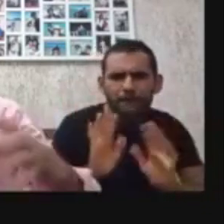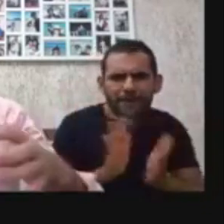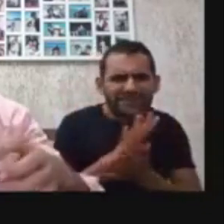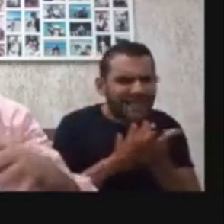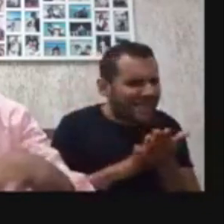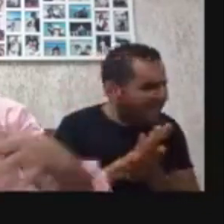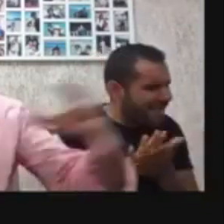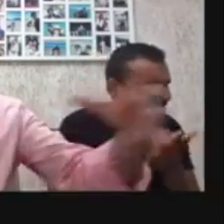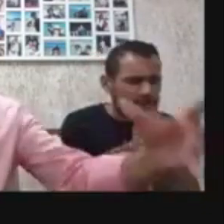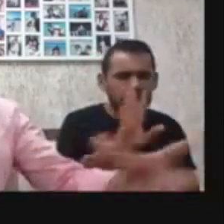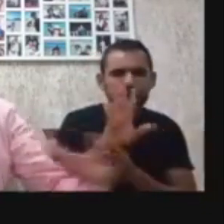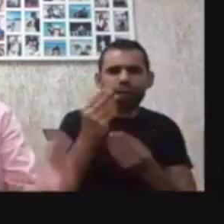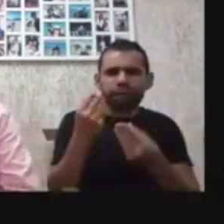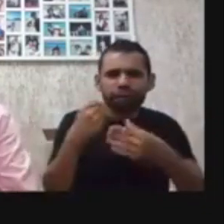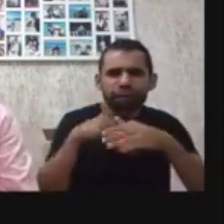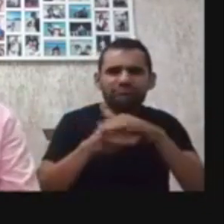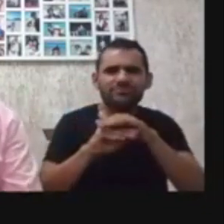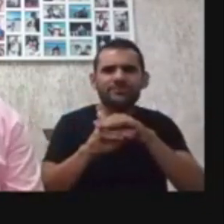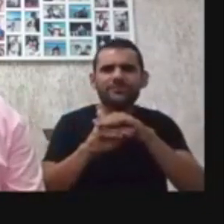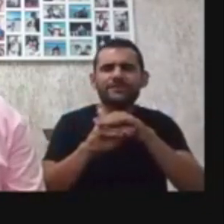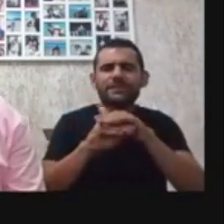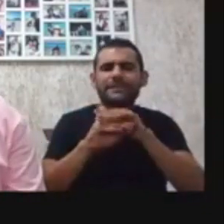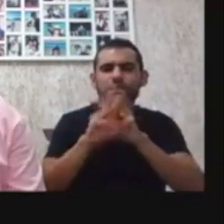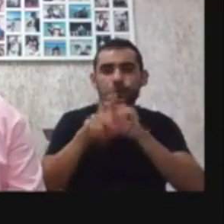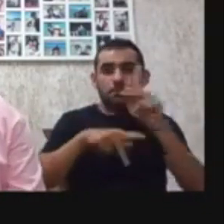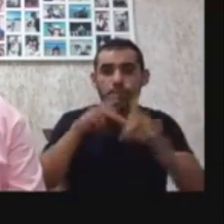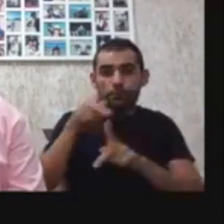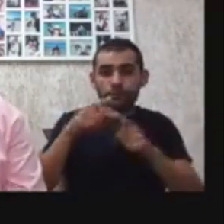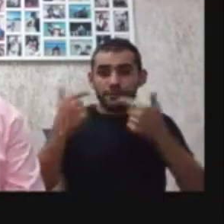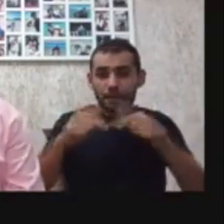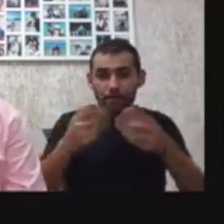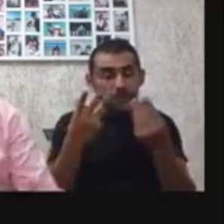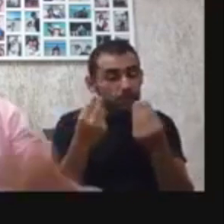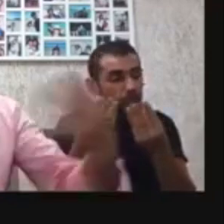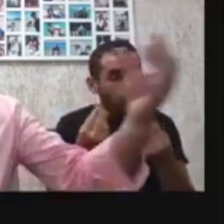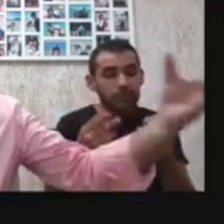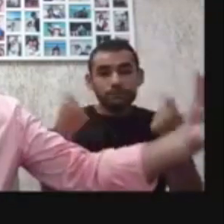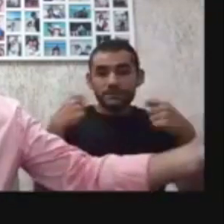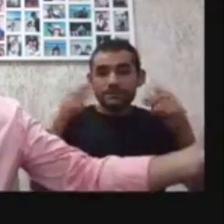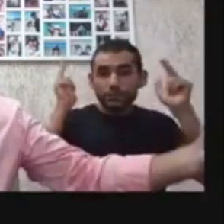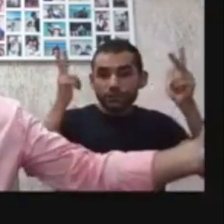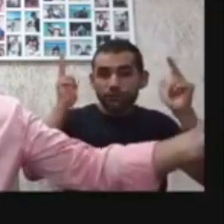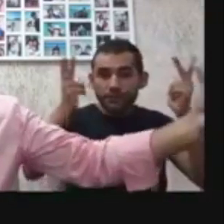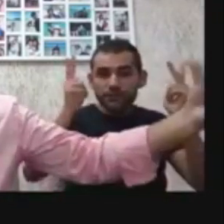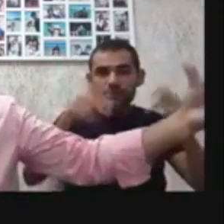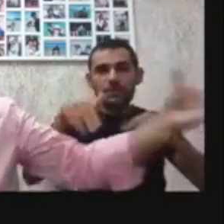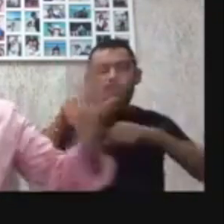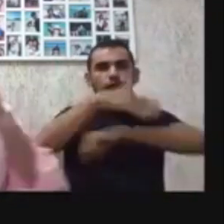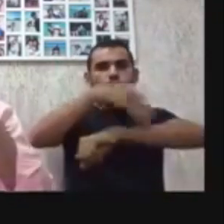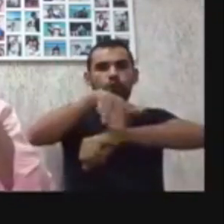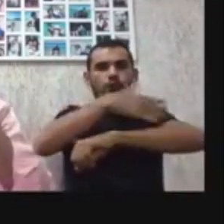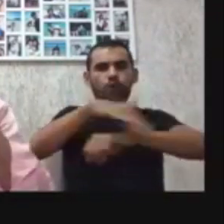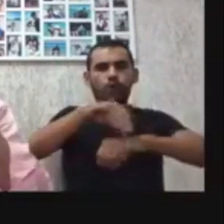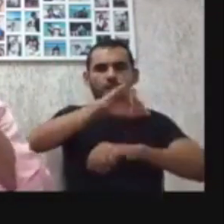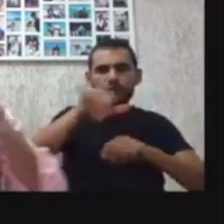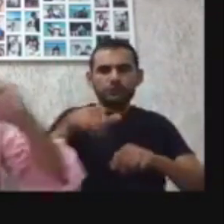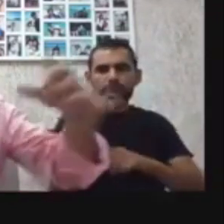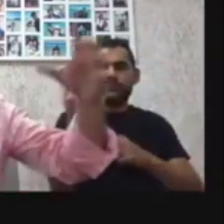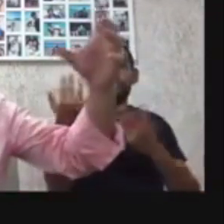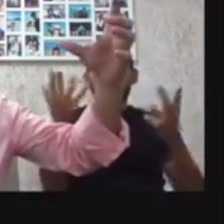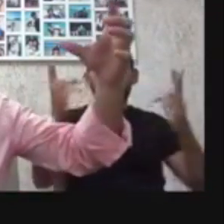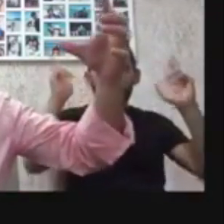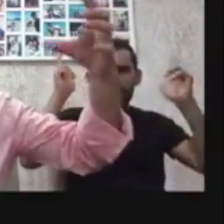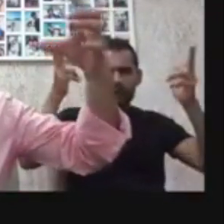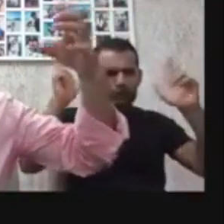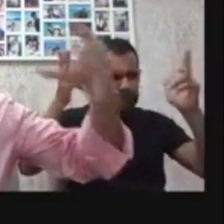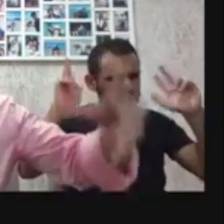nessa inserção, que essa área cultural, o nosso povo trabalha muito, eles precisam, sabe? Essas ruas de lazer que eu quero colocar em São João del Rei,